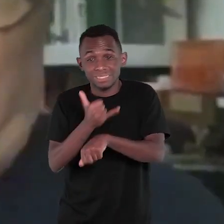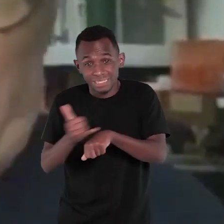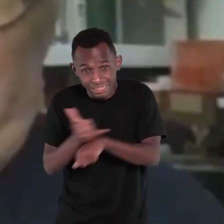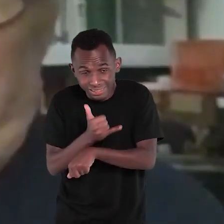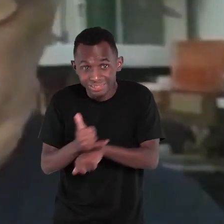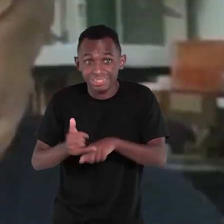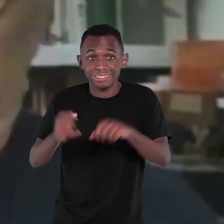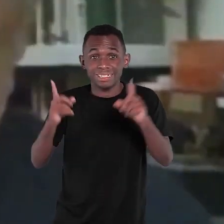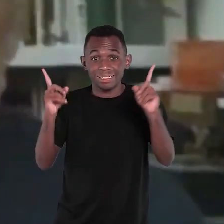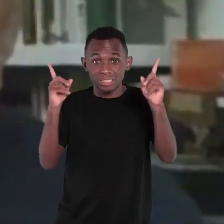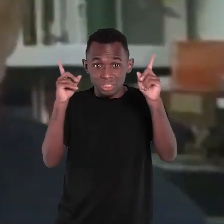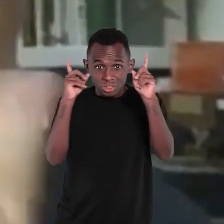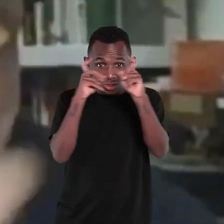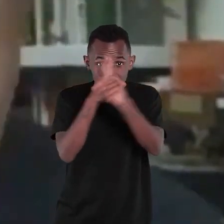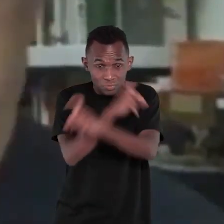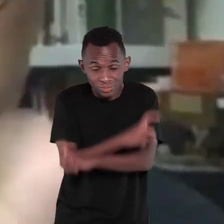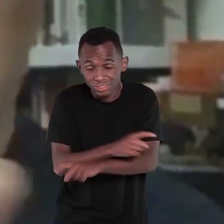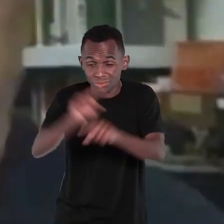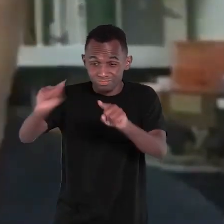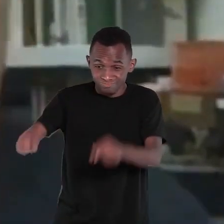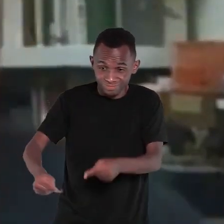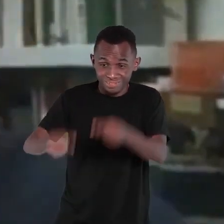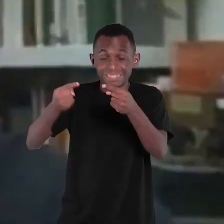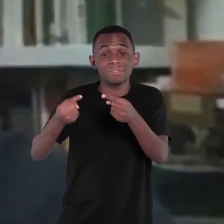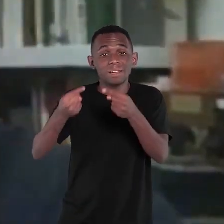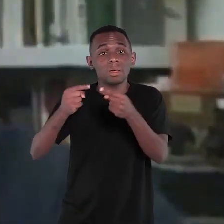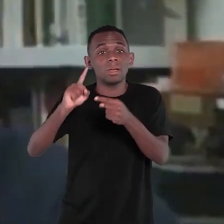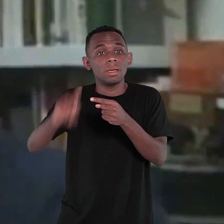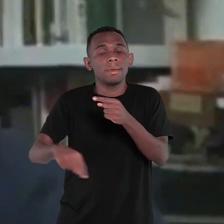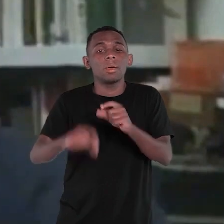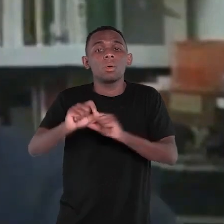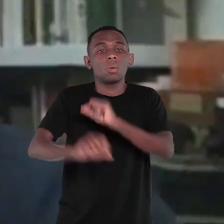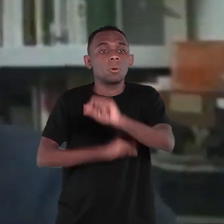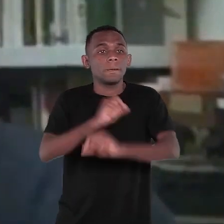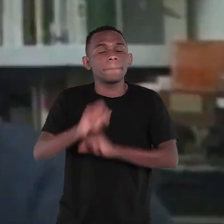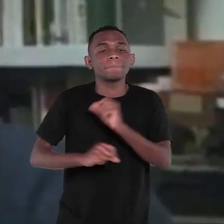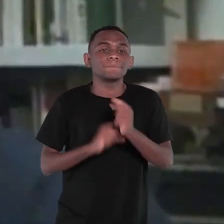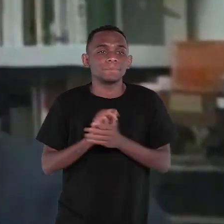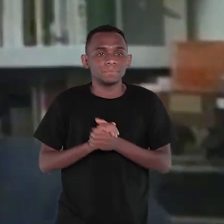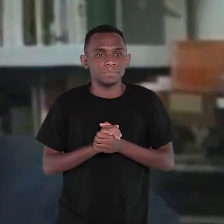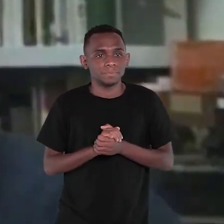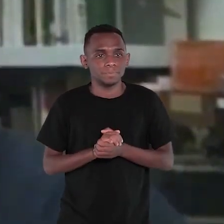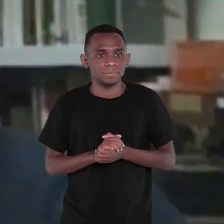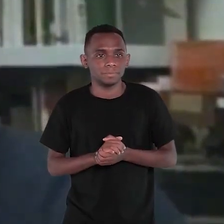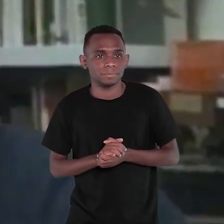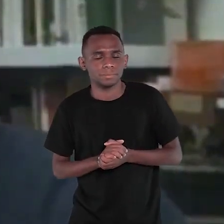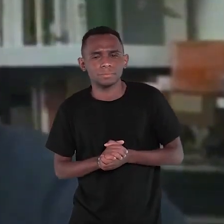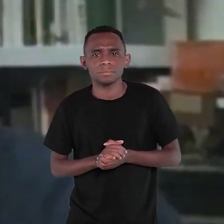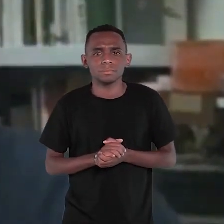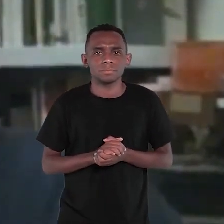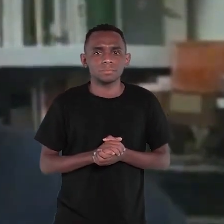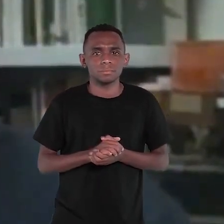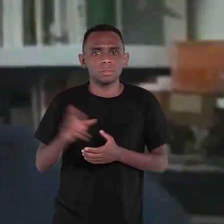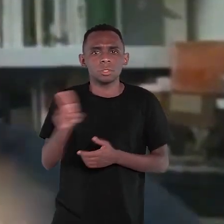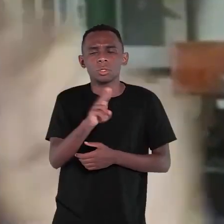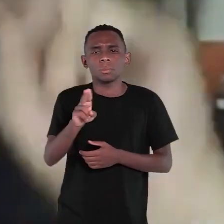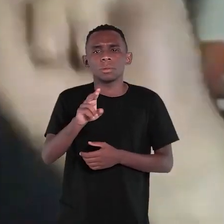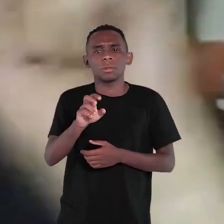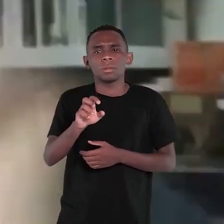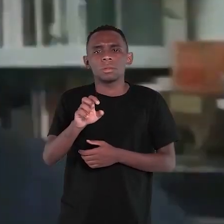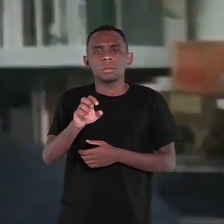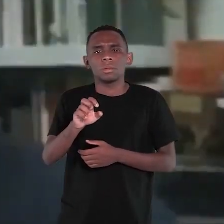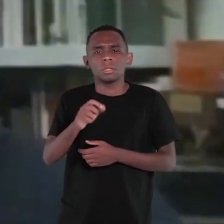difícil de a gente concorrer com, que é esse negócio eu vou chamar